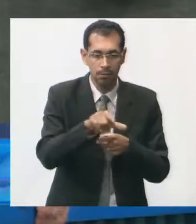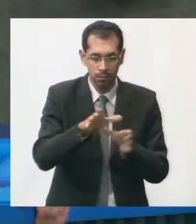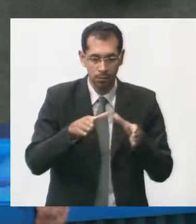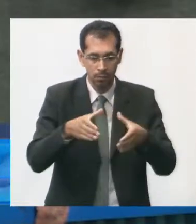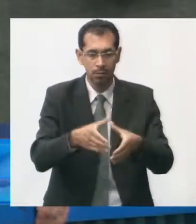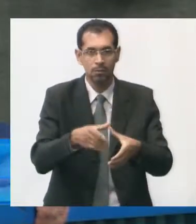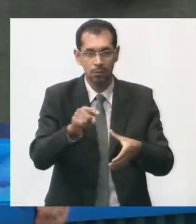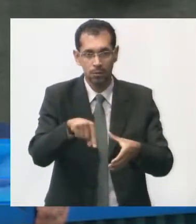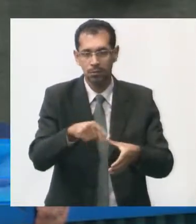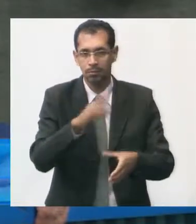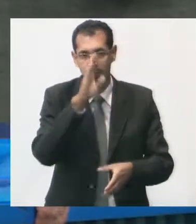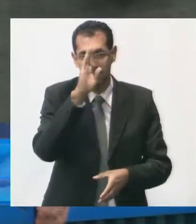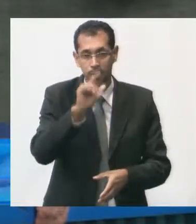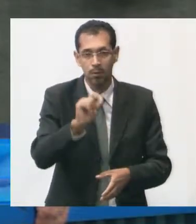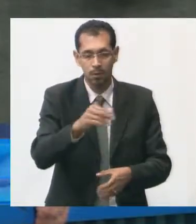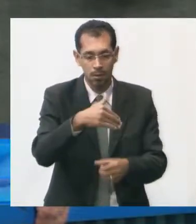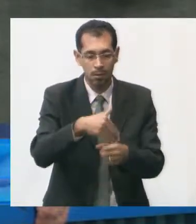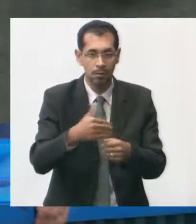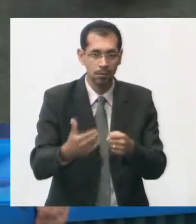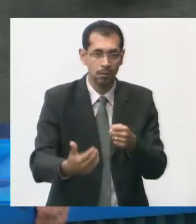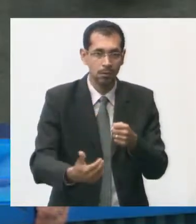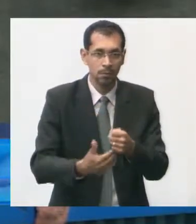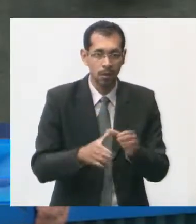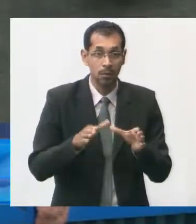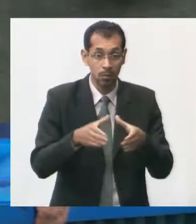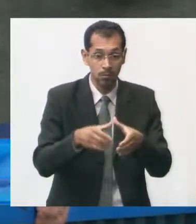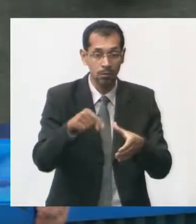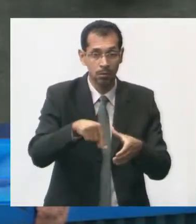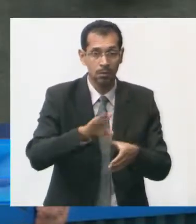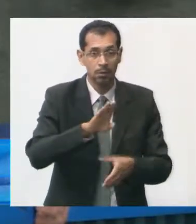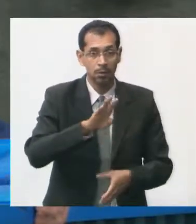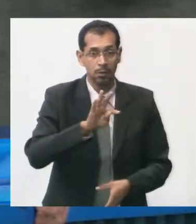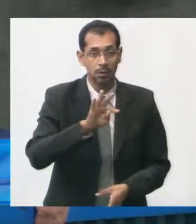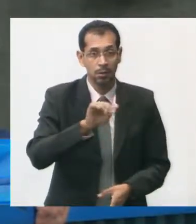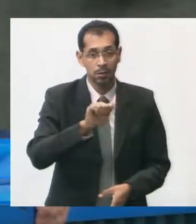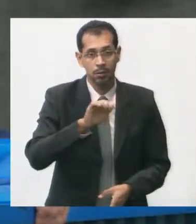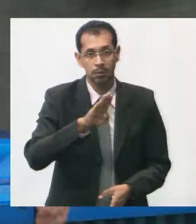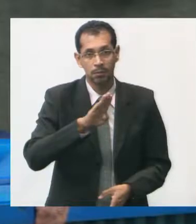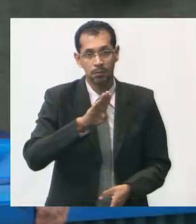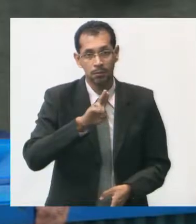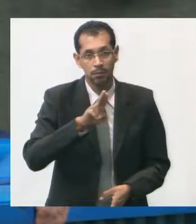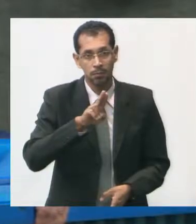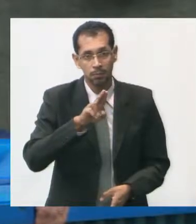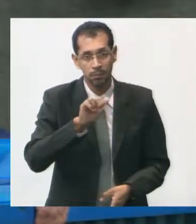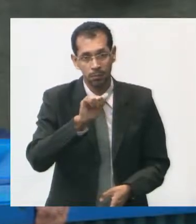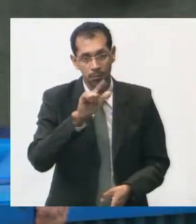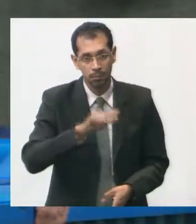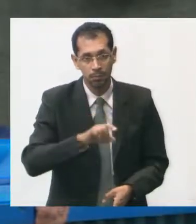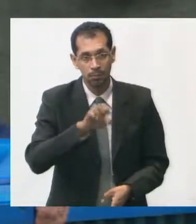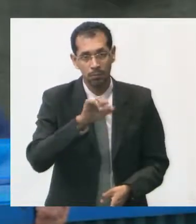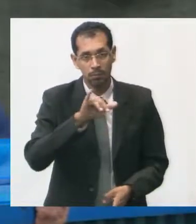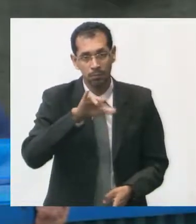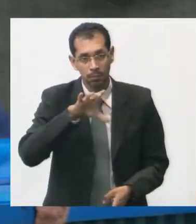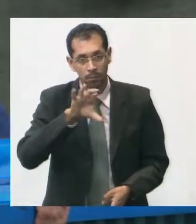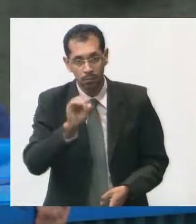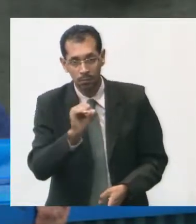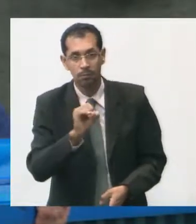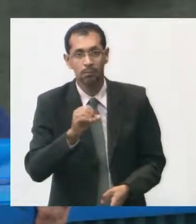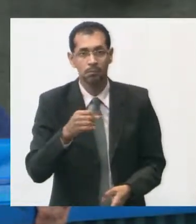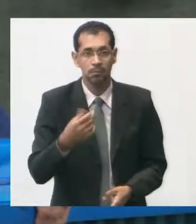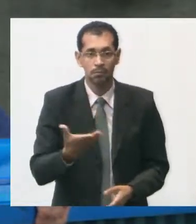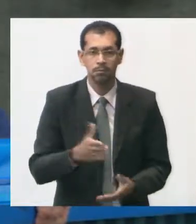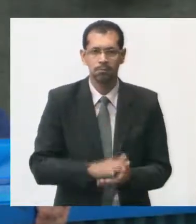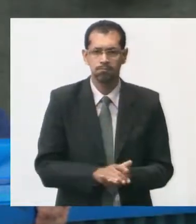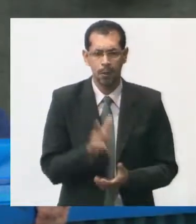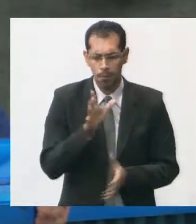Taboazeiro. Nós fomos para cima, nós ajudamos, nós colocamos o nosso pessoal para trabalhar no